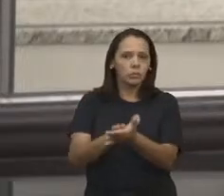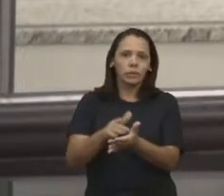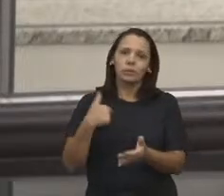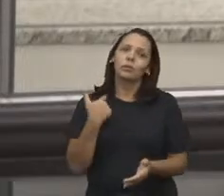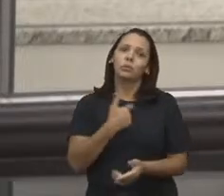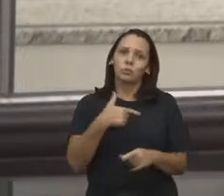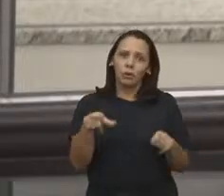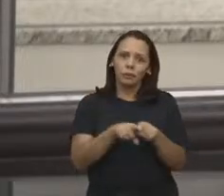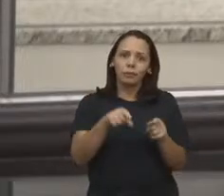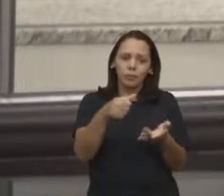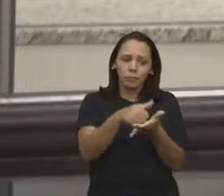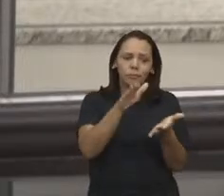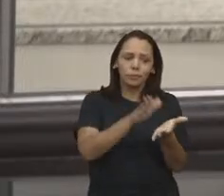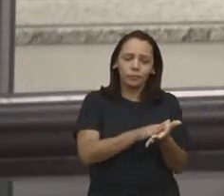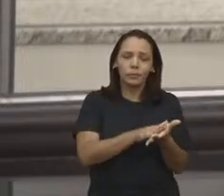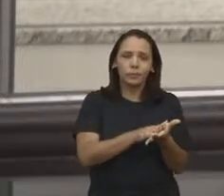também.